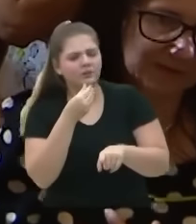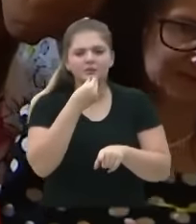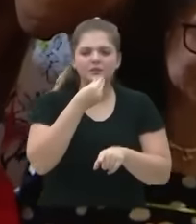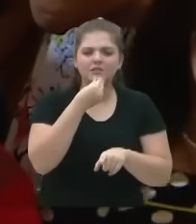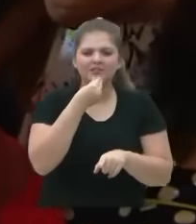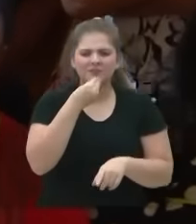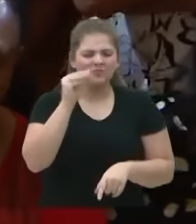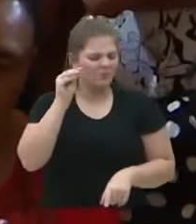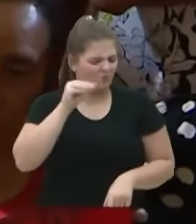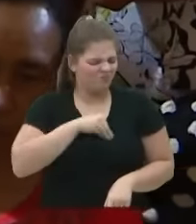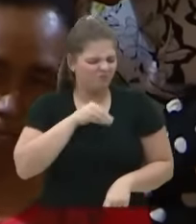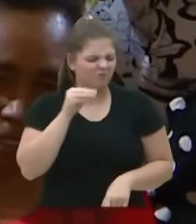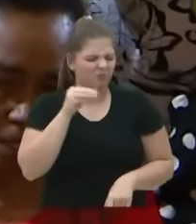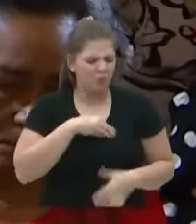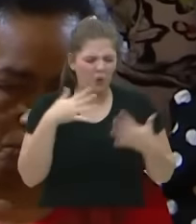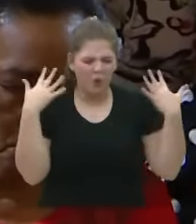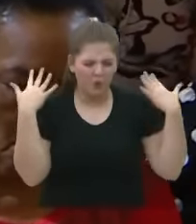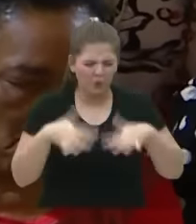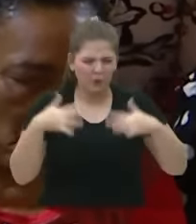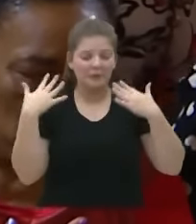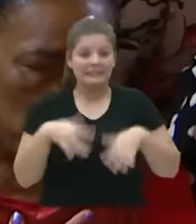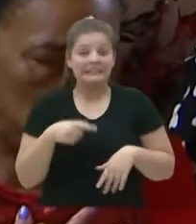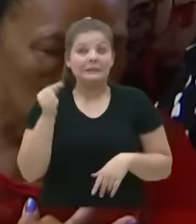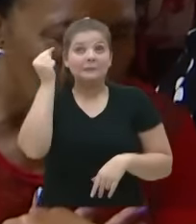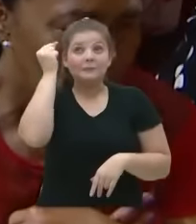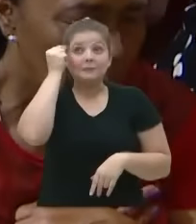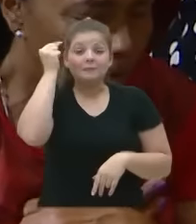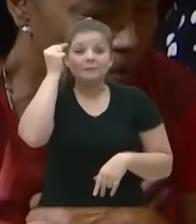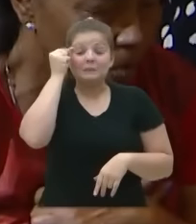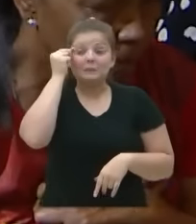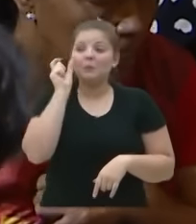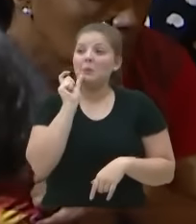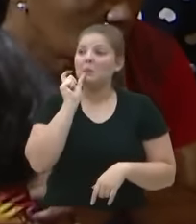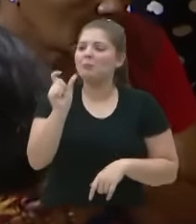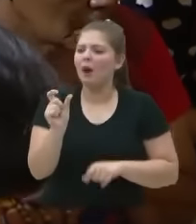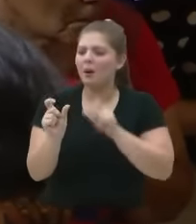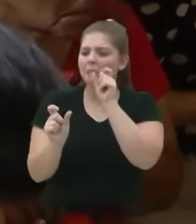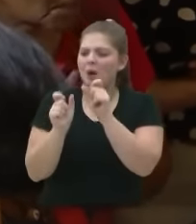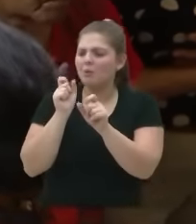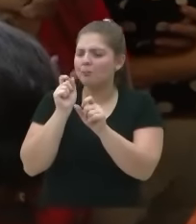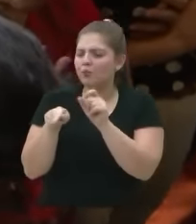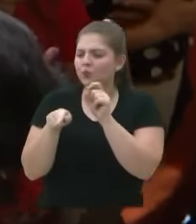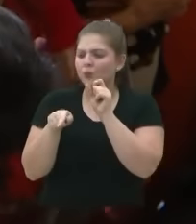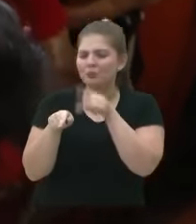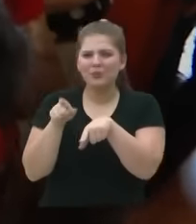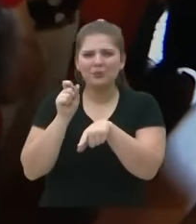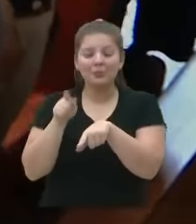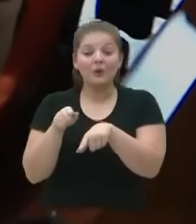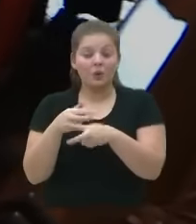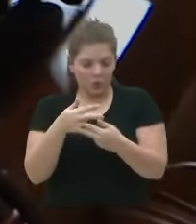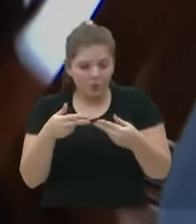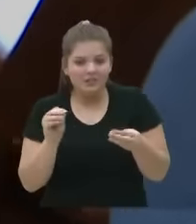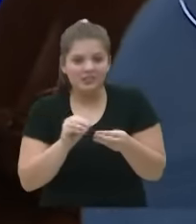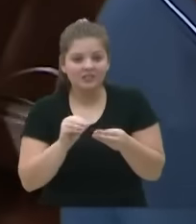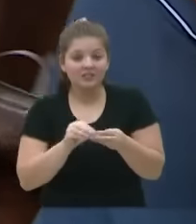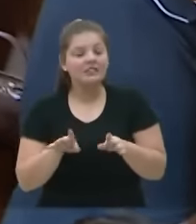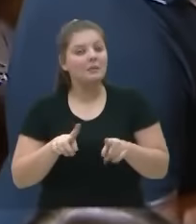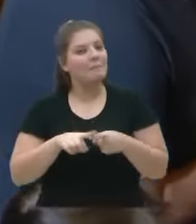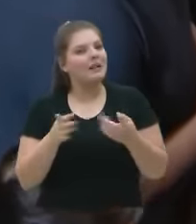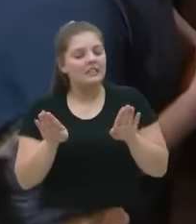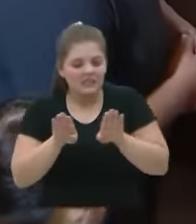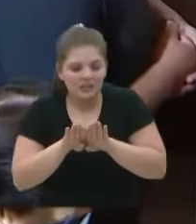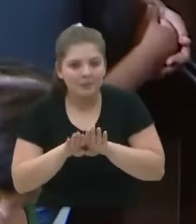e irmãs, que pequei muitas vezes por pensamentos e palavras, atos